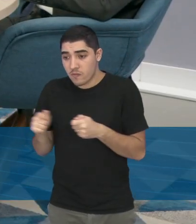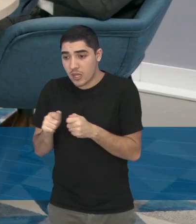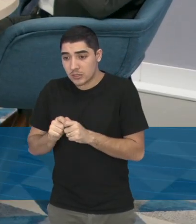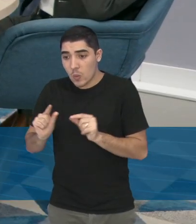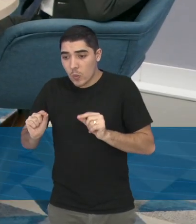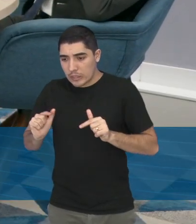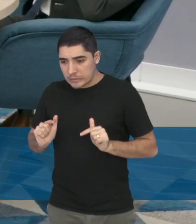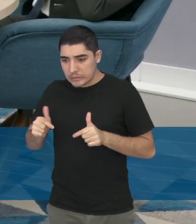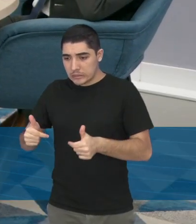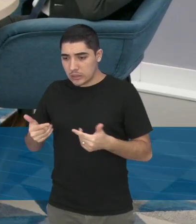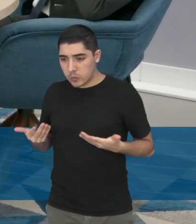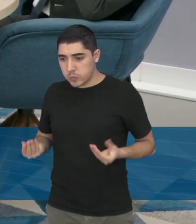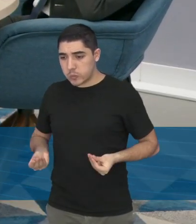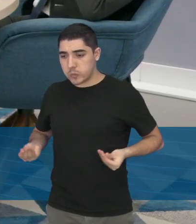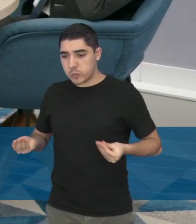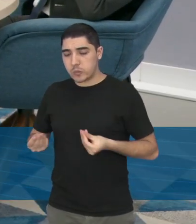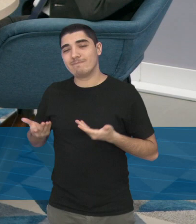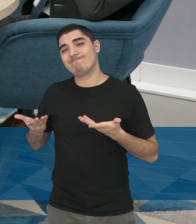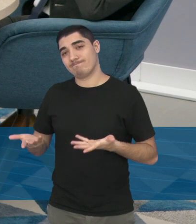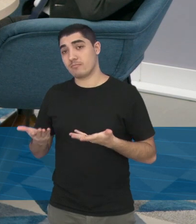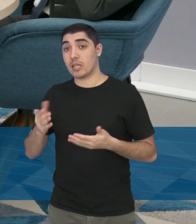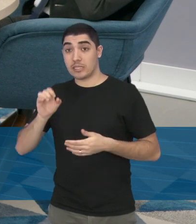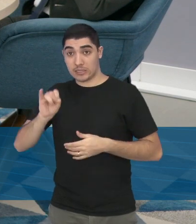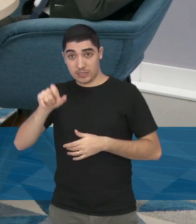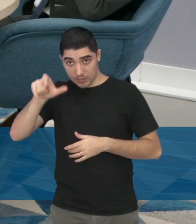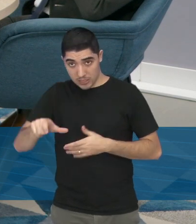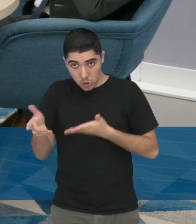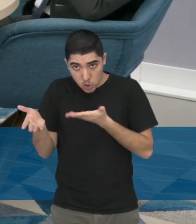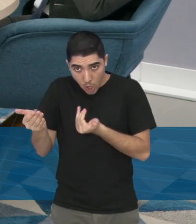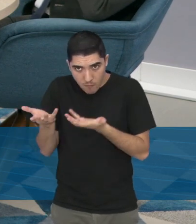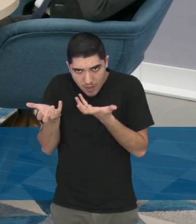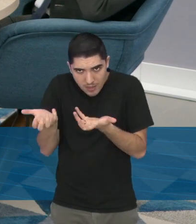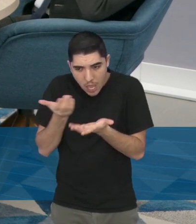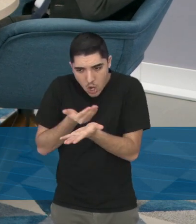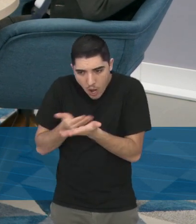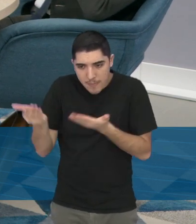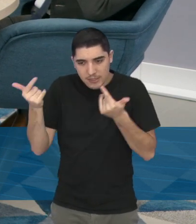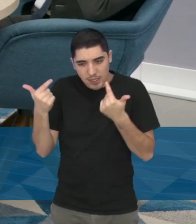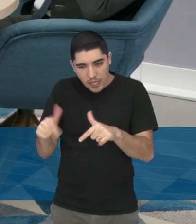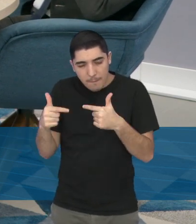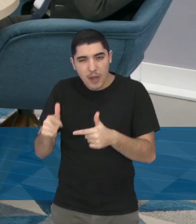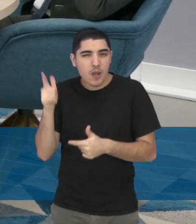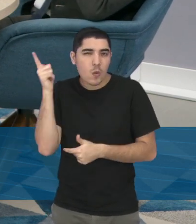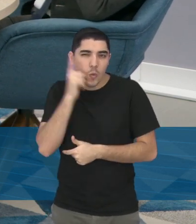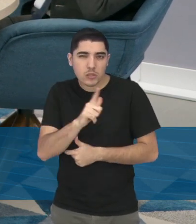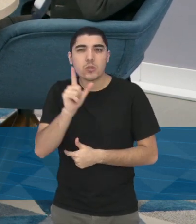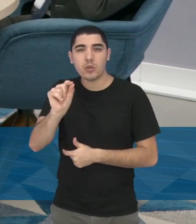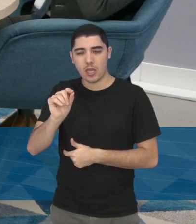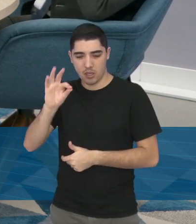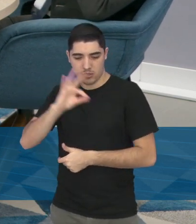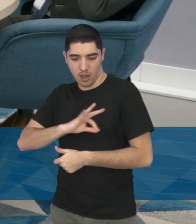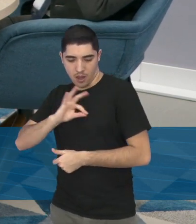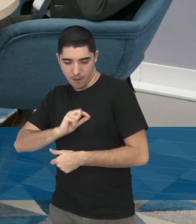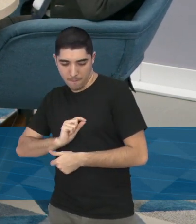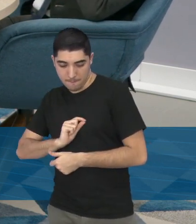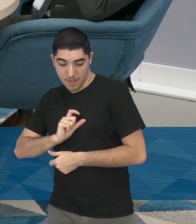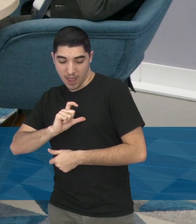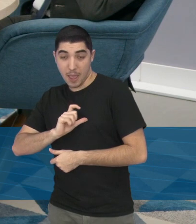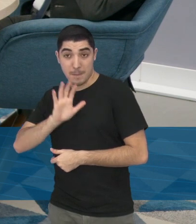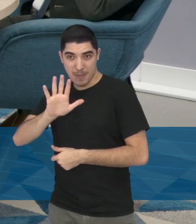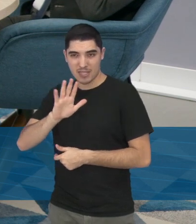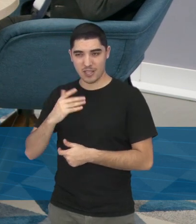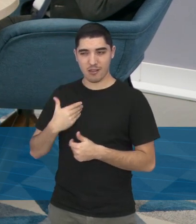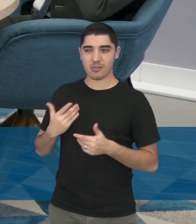o jovem que quer começar a trabalhar e ele quer ganhar um pouquinho mais na pejotização,